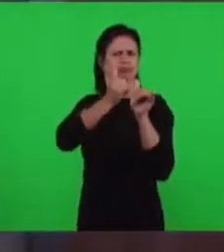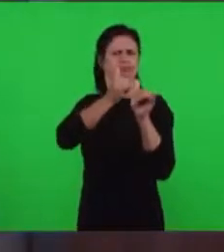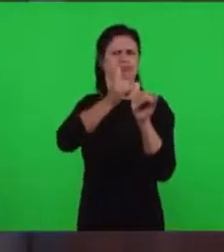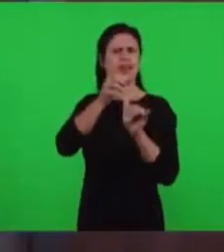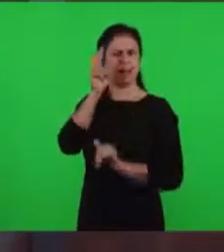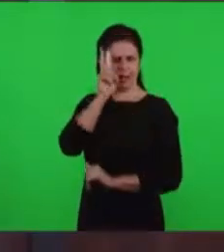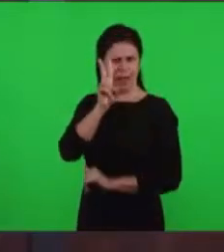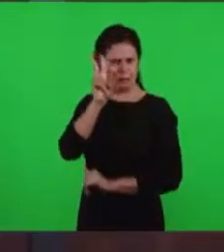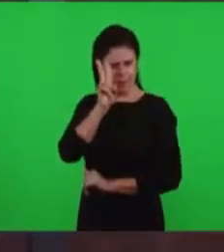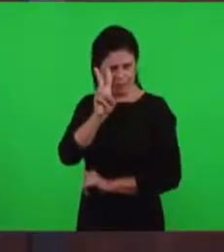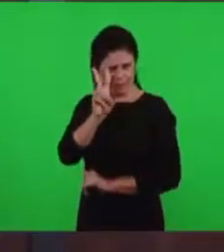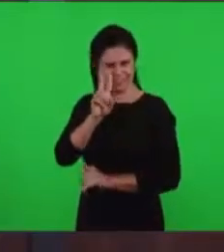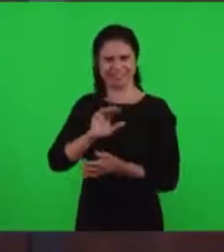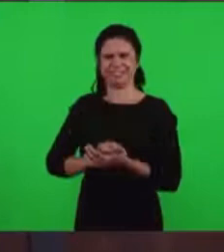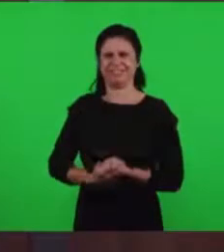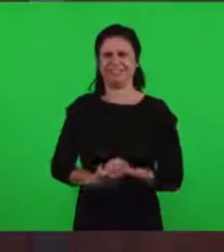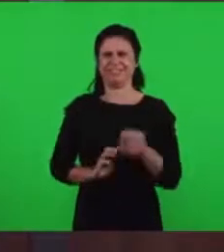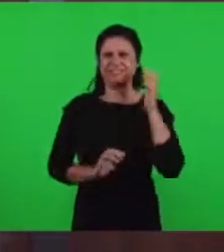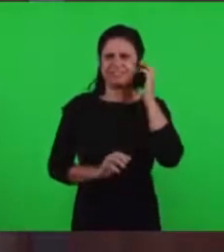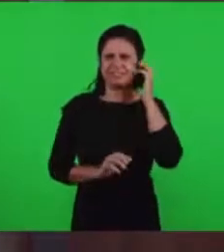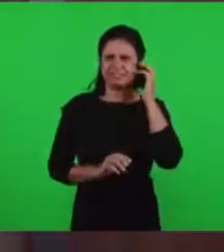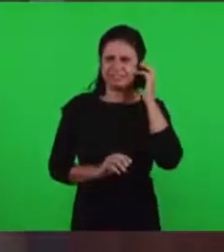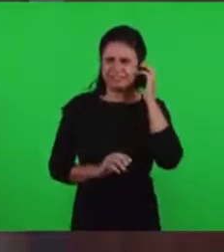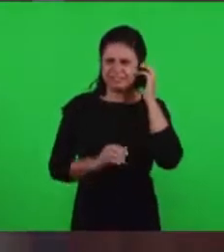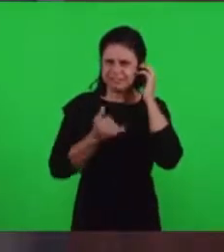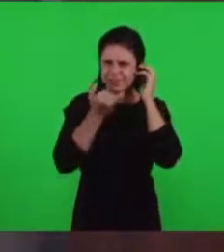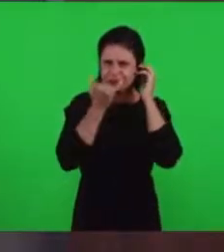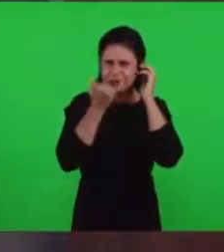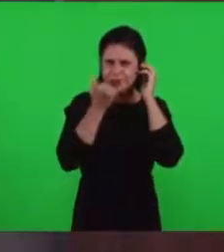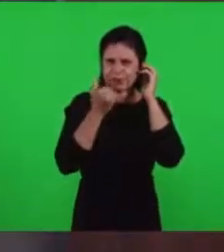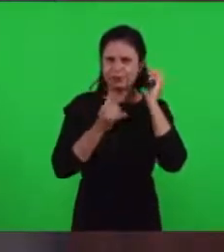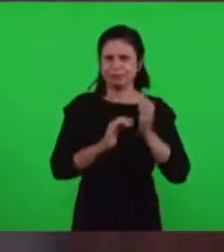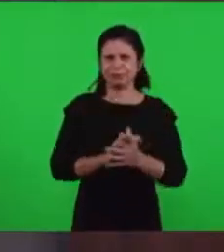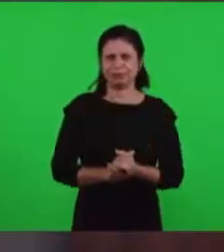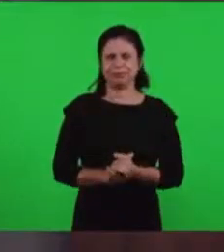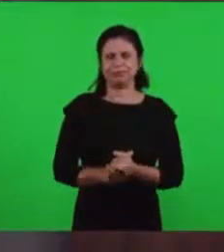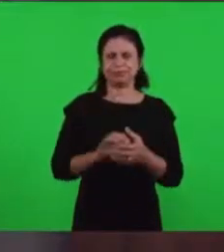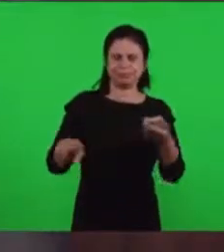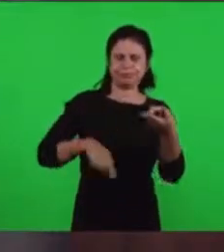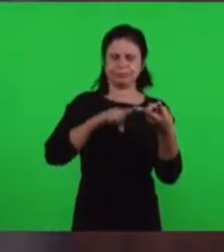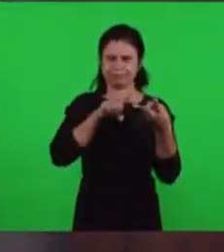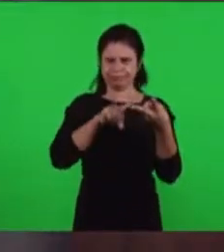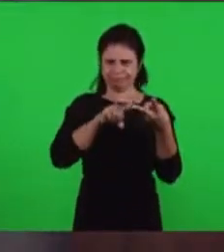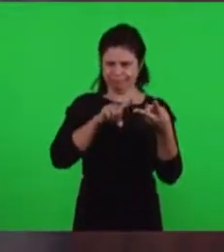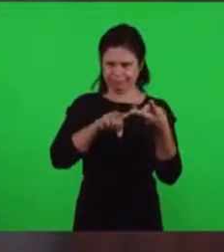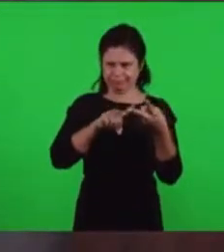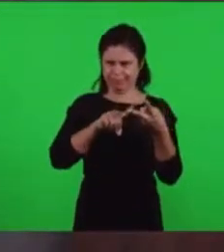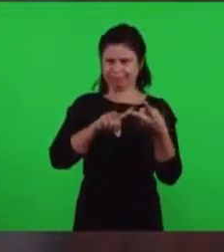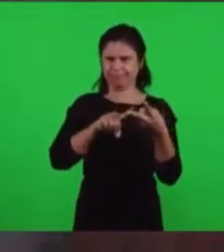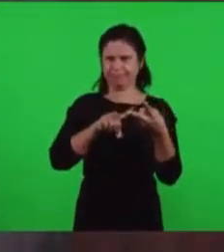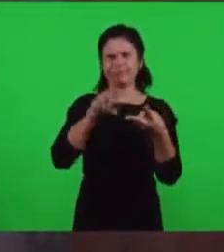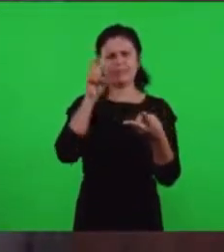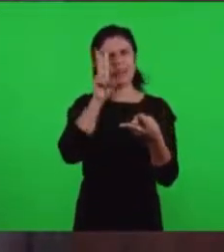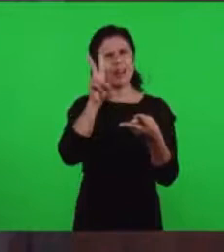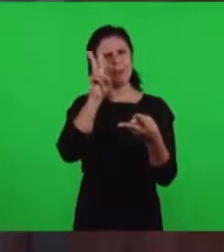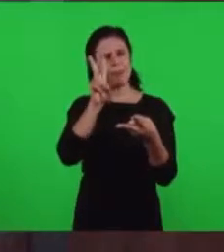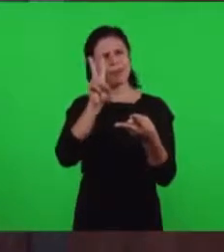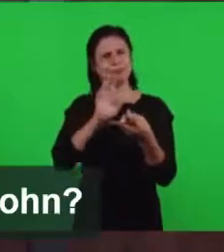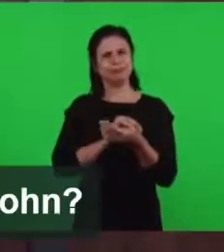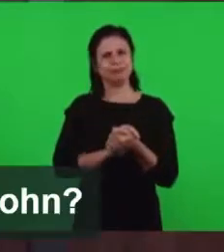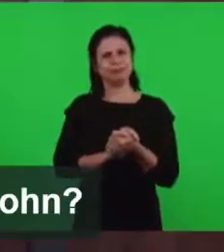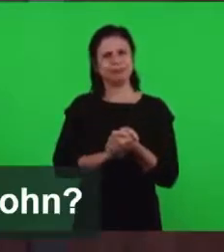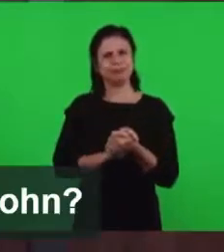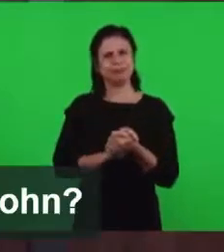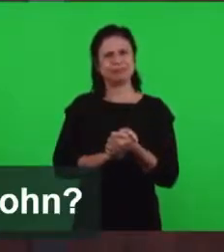como estado como para os irmãos na escola de vida passada a segunda recapitulação relação aquilo que